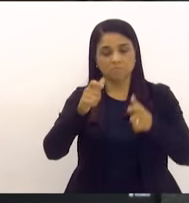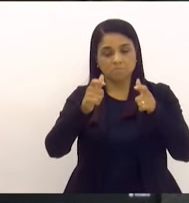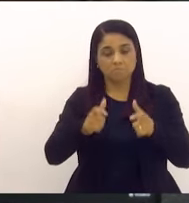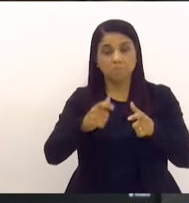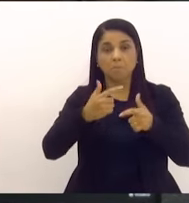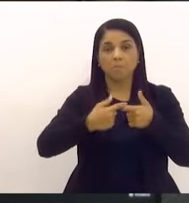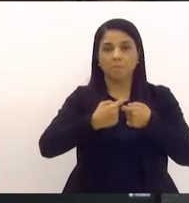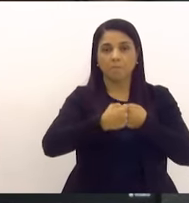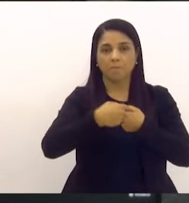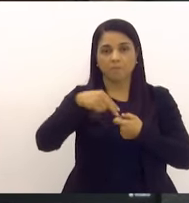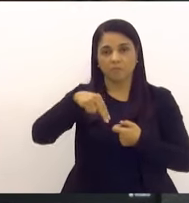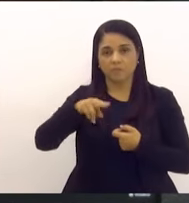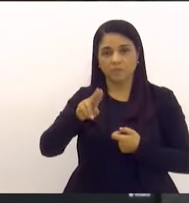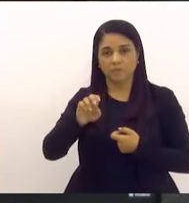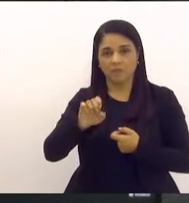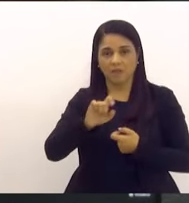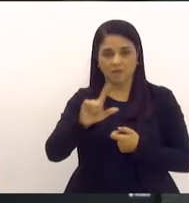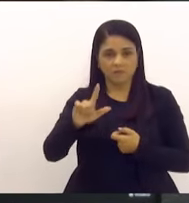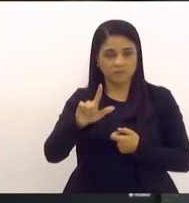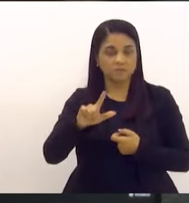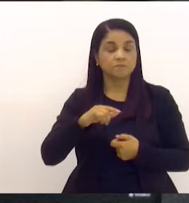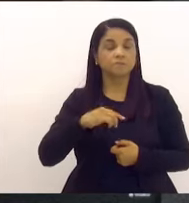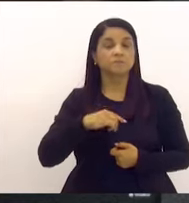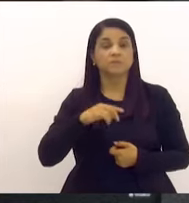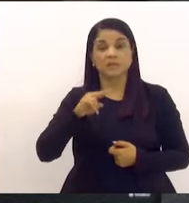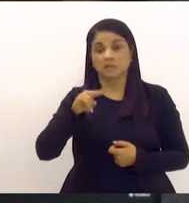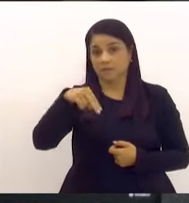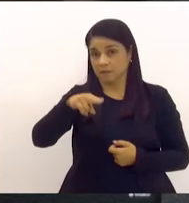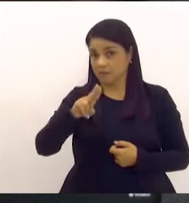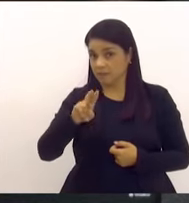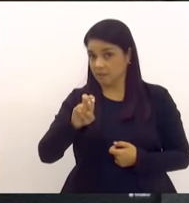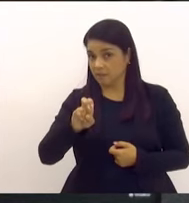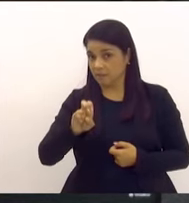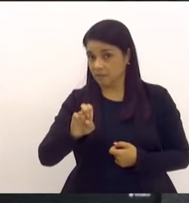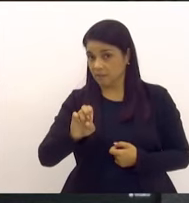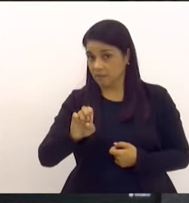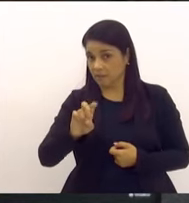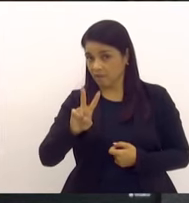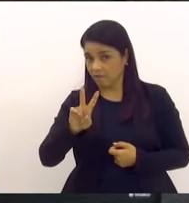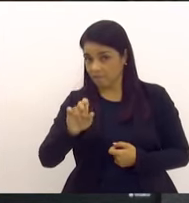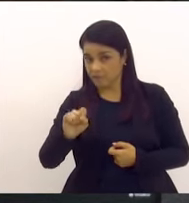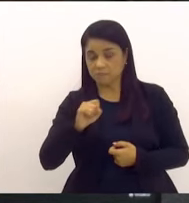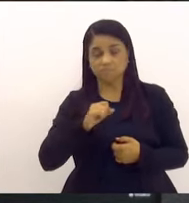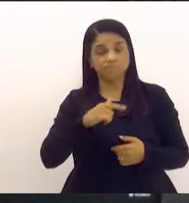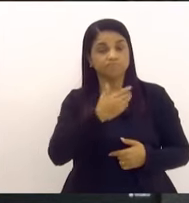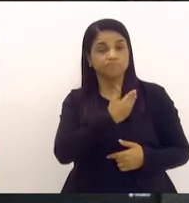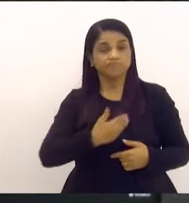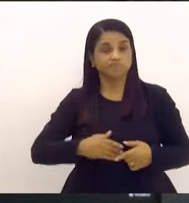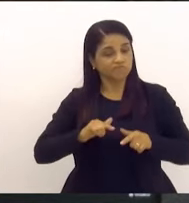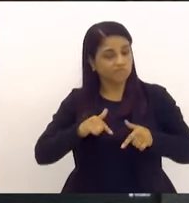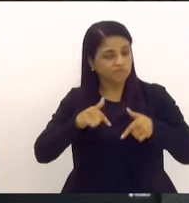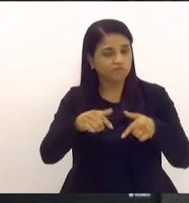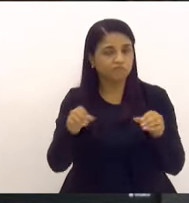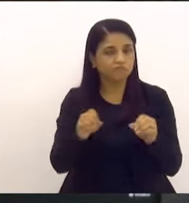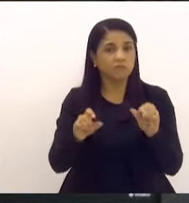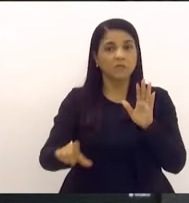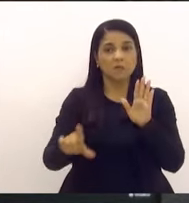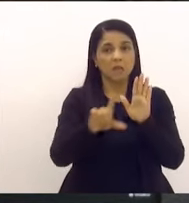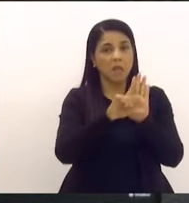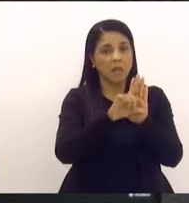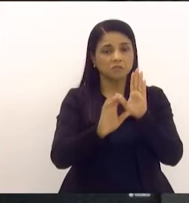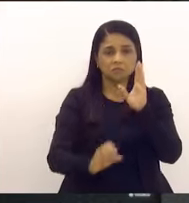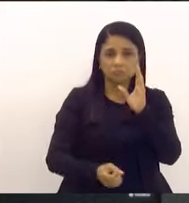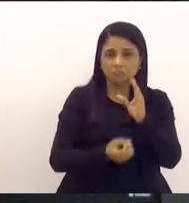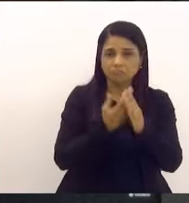anos todos, o poder público nunca atuou efetivamente. De uns anos para cá, tem a legislação e a